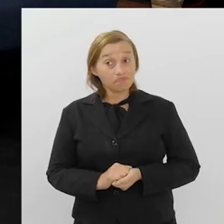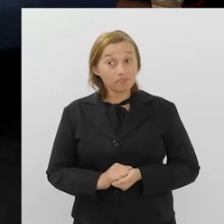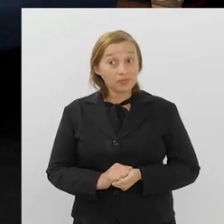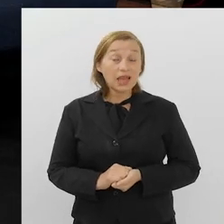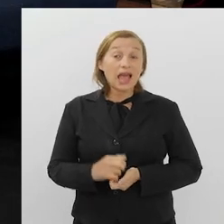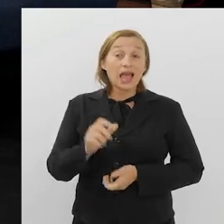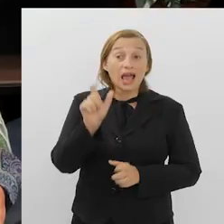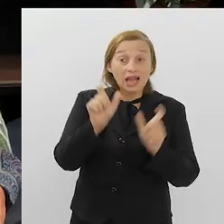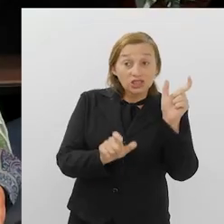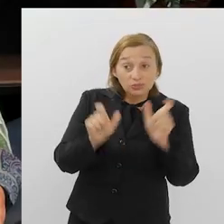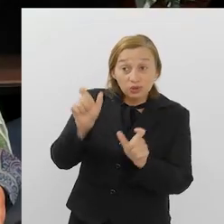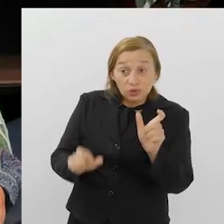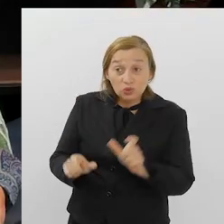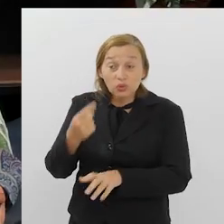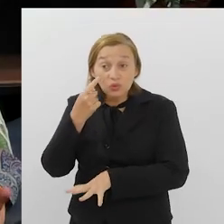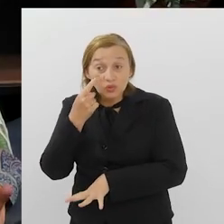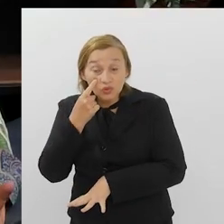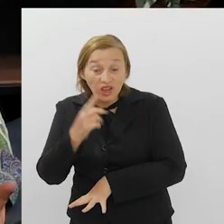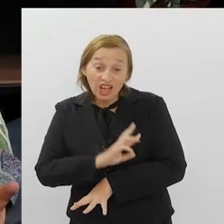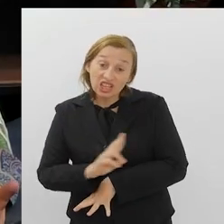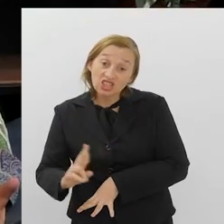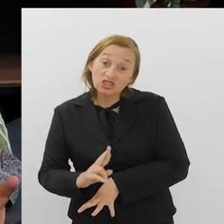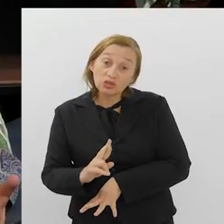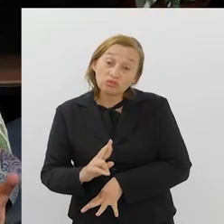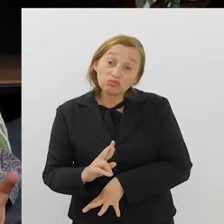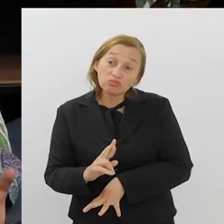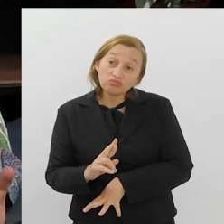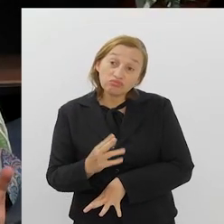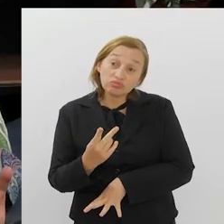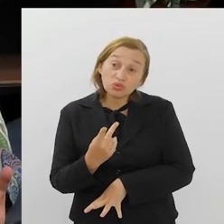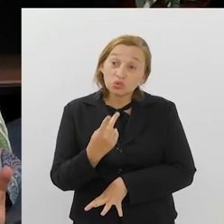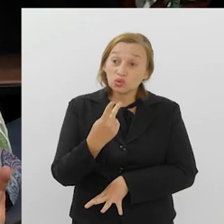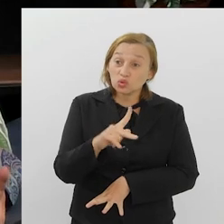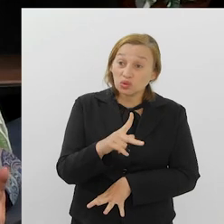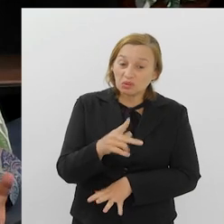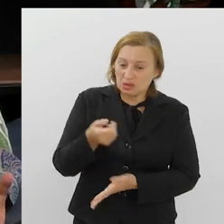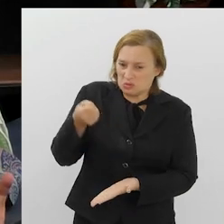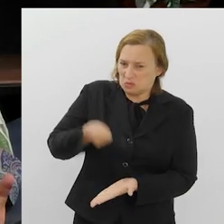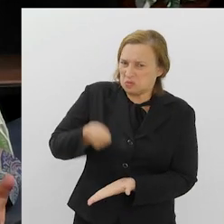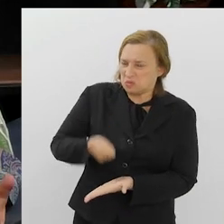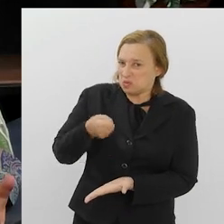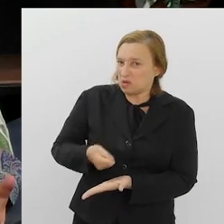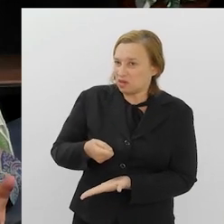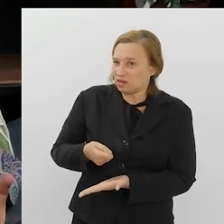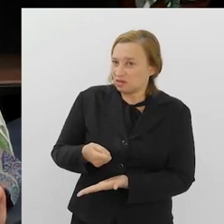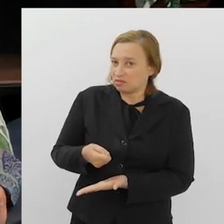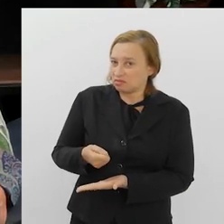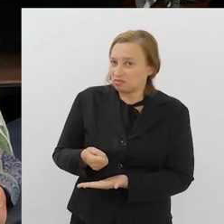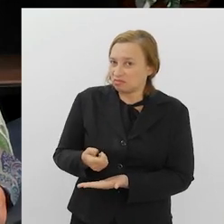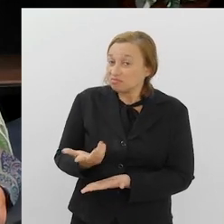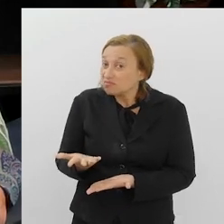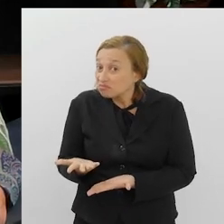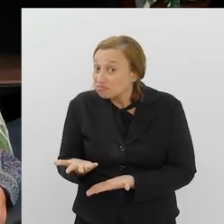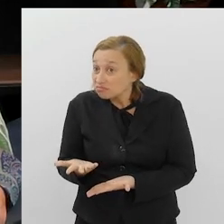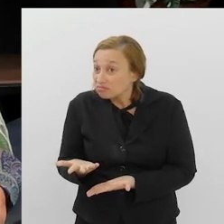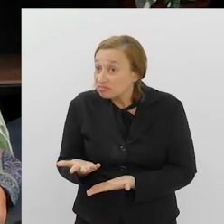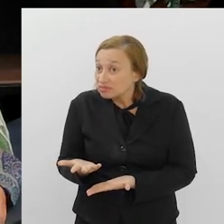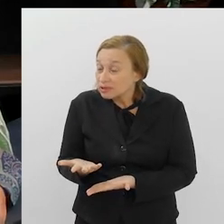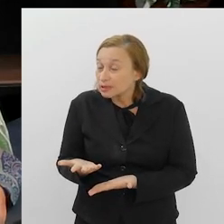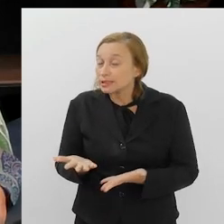princípio as pessoas veem a religião de vocês como uma religião mais rígida digamos